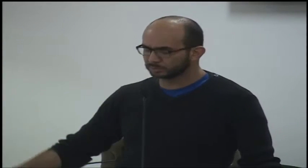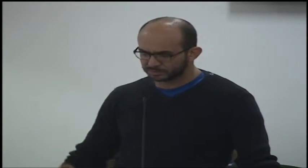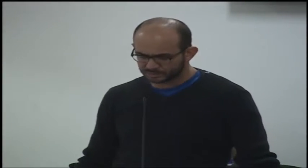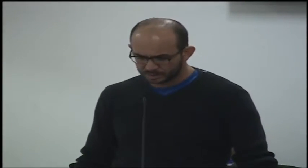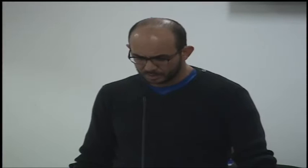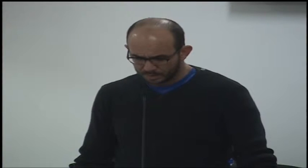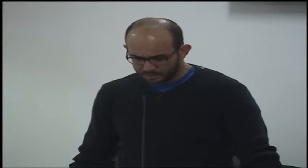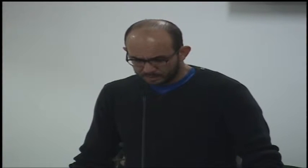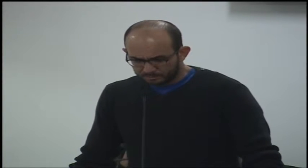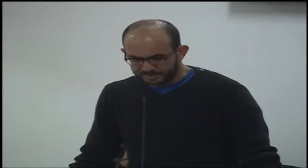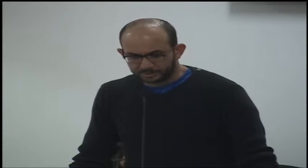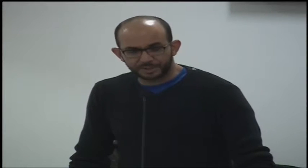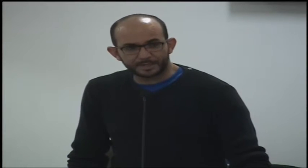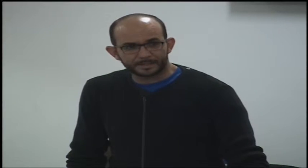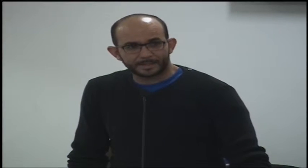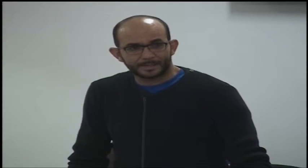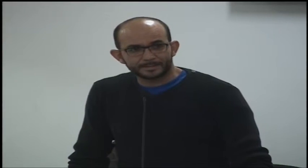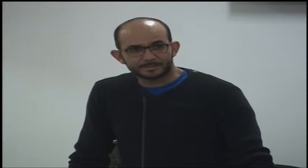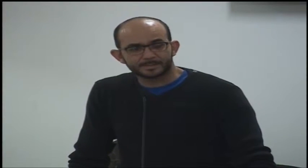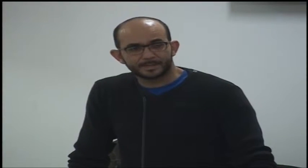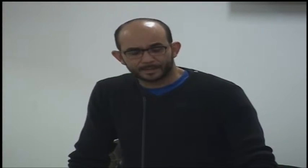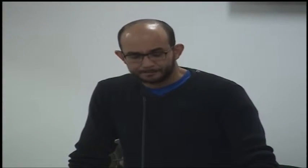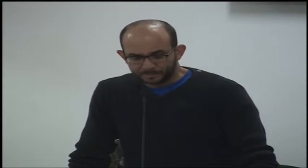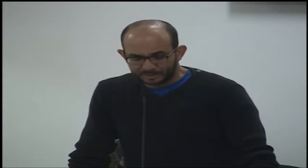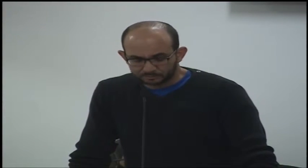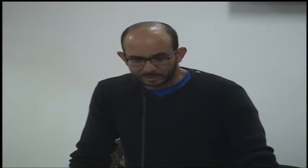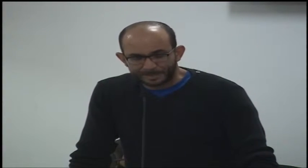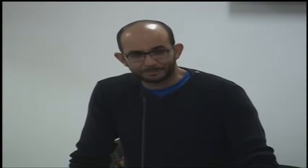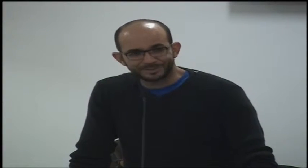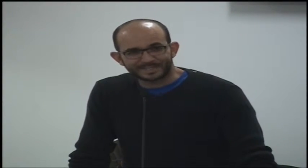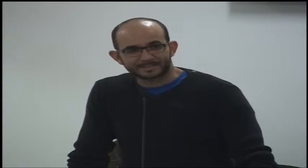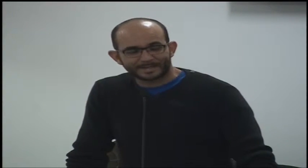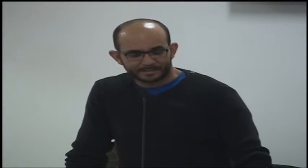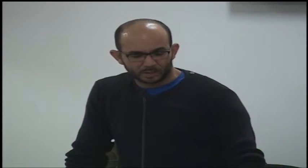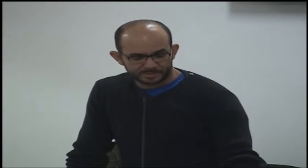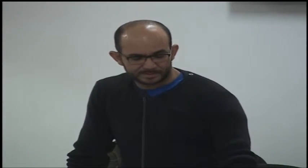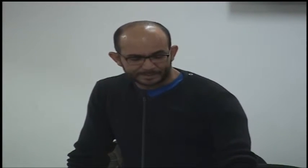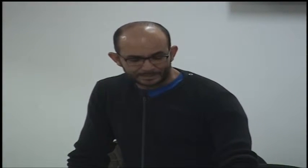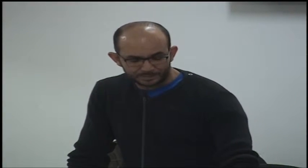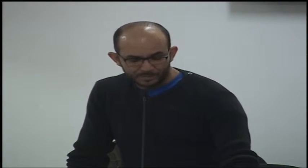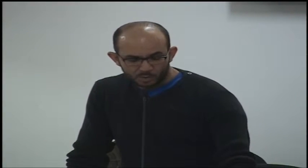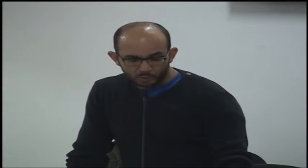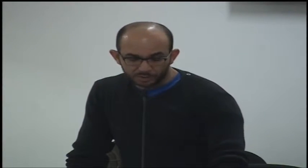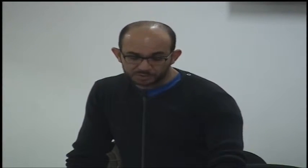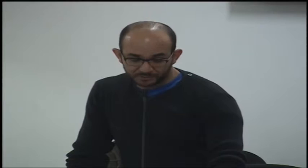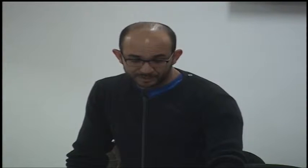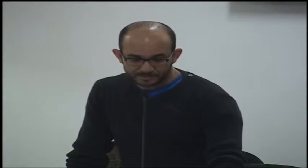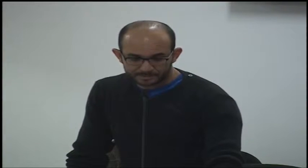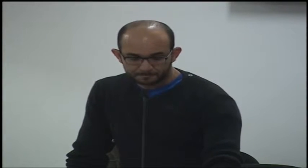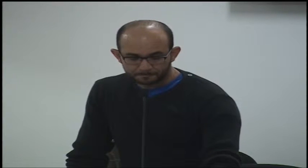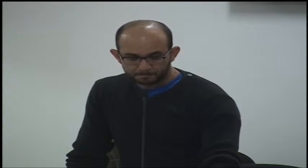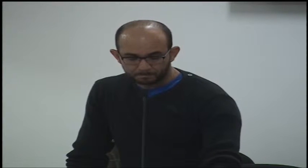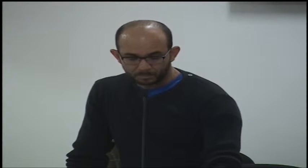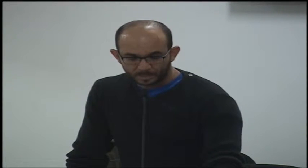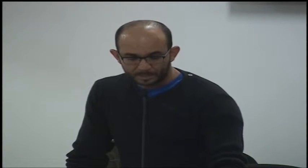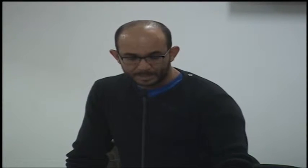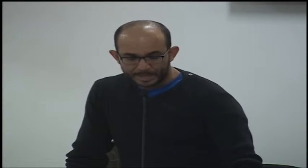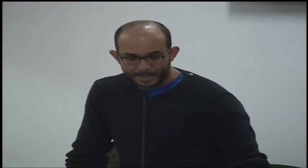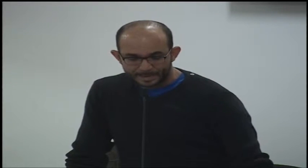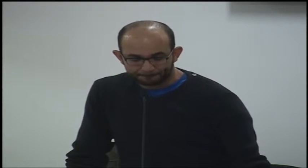mas outros. Mas eu diria que a Anice Siqueira tem um trabalho de destaque na nossa cidade, o que nos fez...